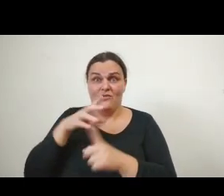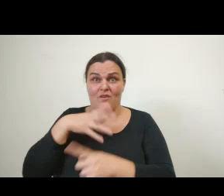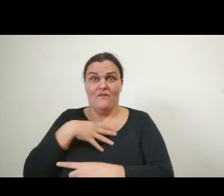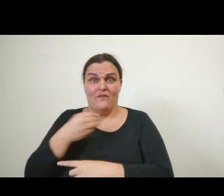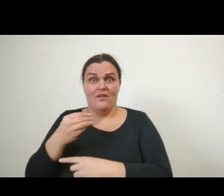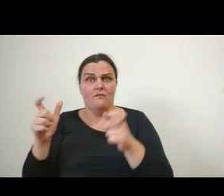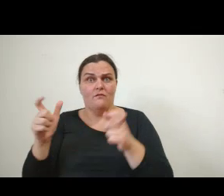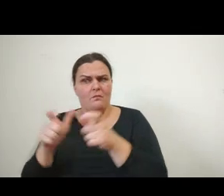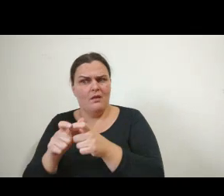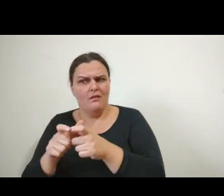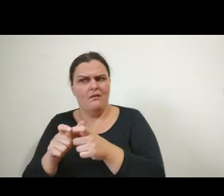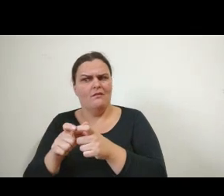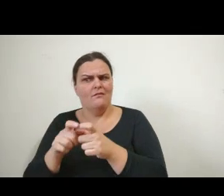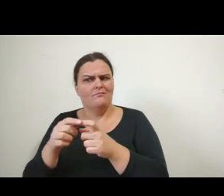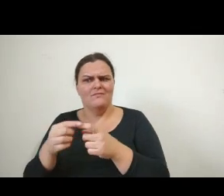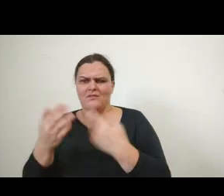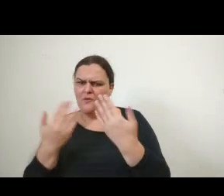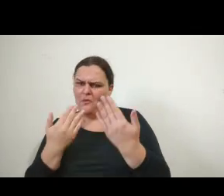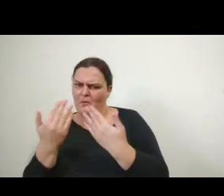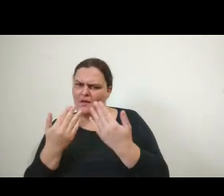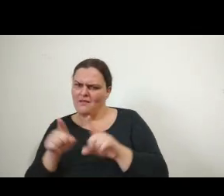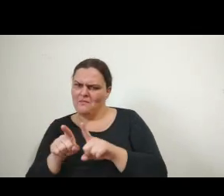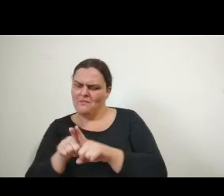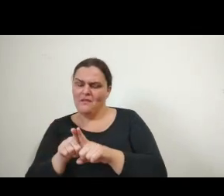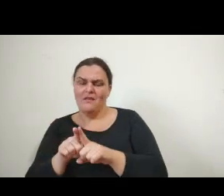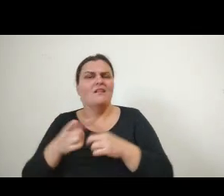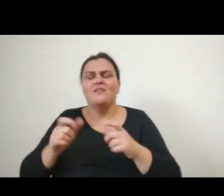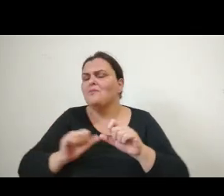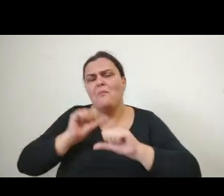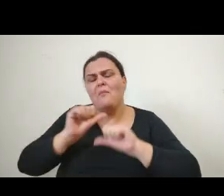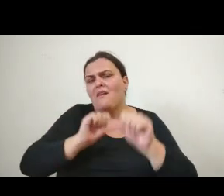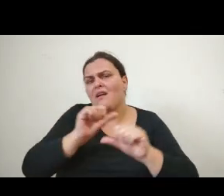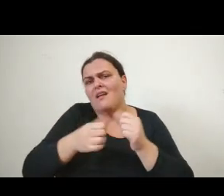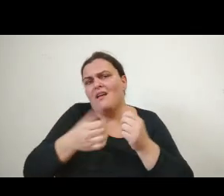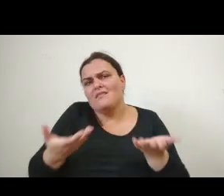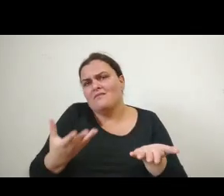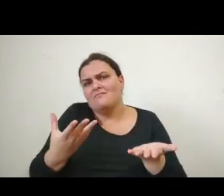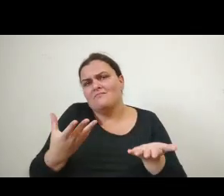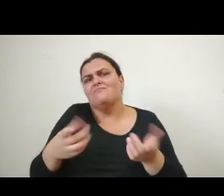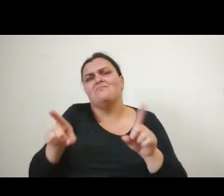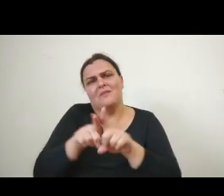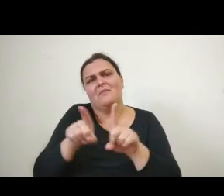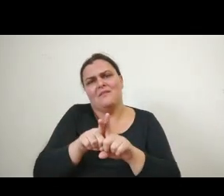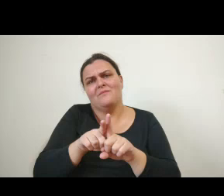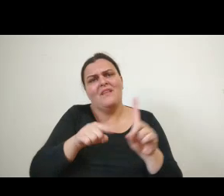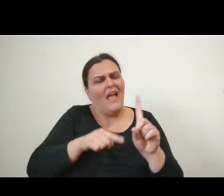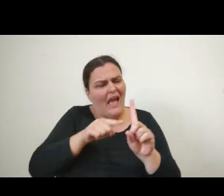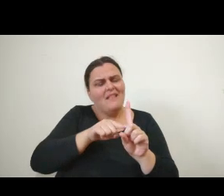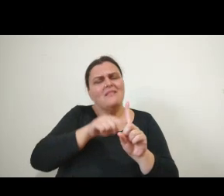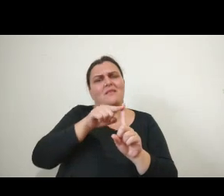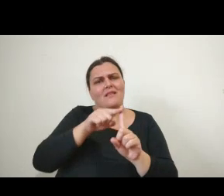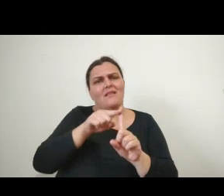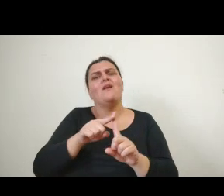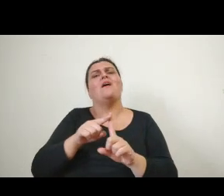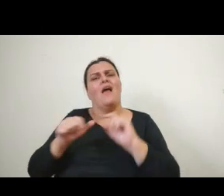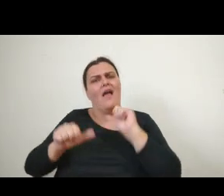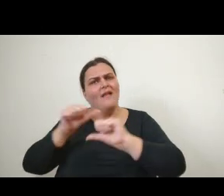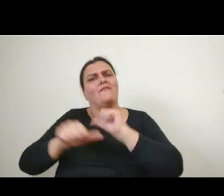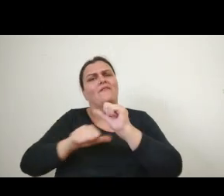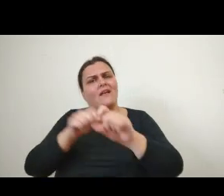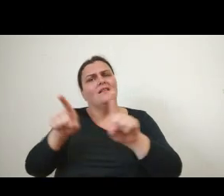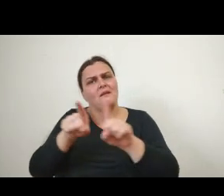gente, com o aumento da temperatura, a gente pode ter um cenário, né, que